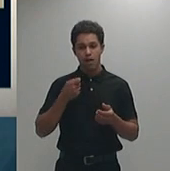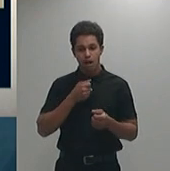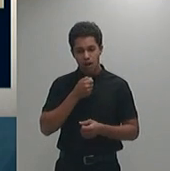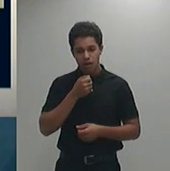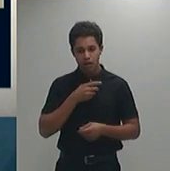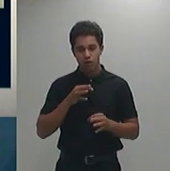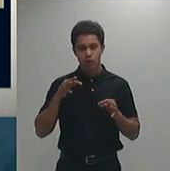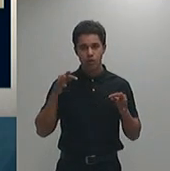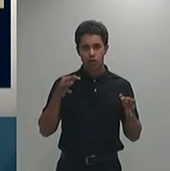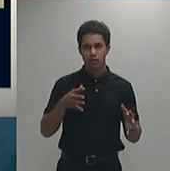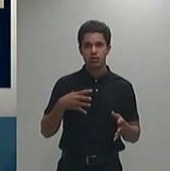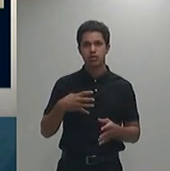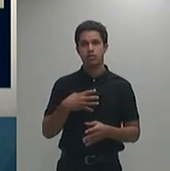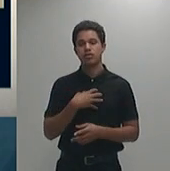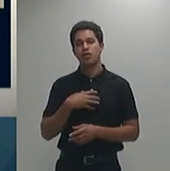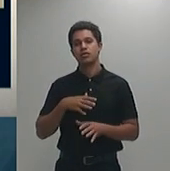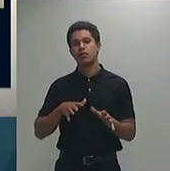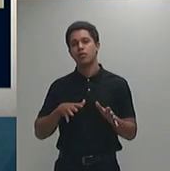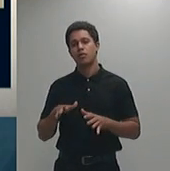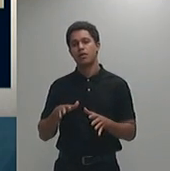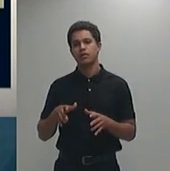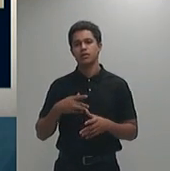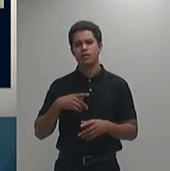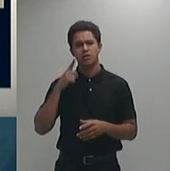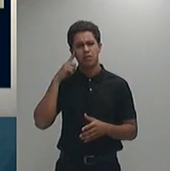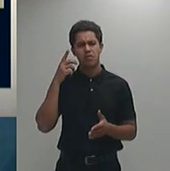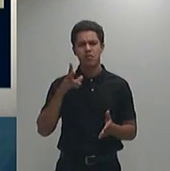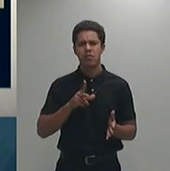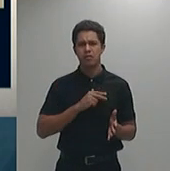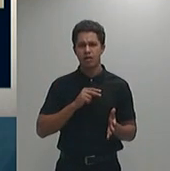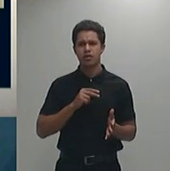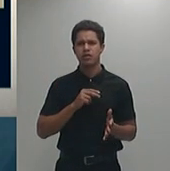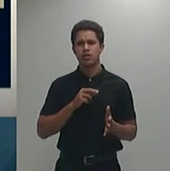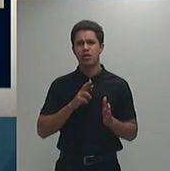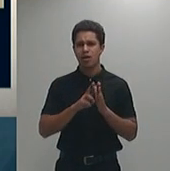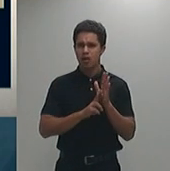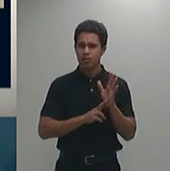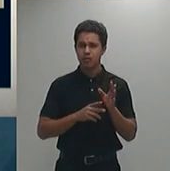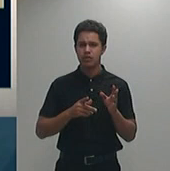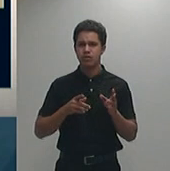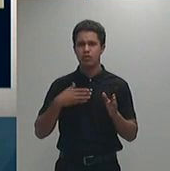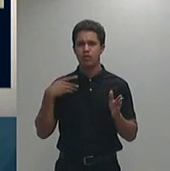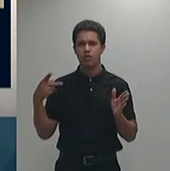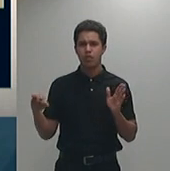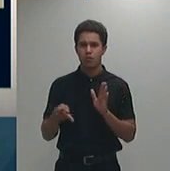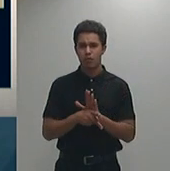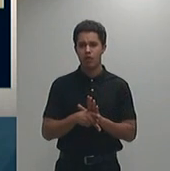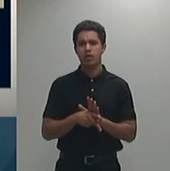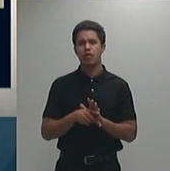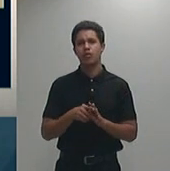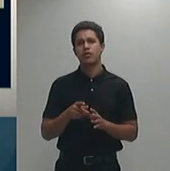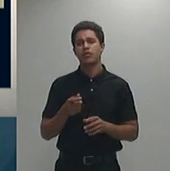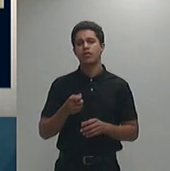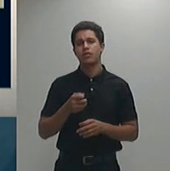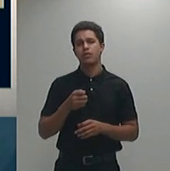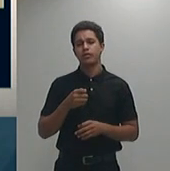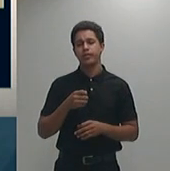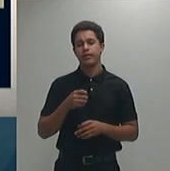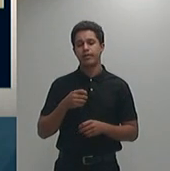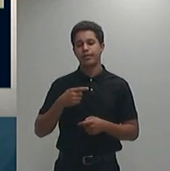práticas que mereçam regulamento específico a fim de prevenir e principalmente solucionar eventual impasse daí advindo